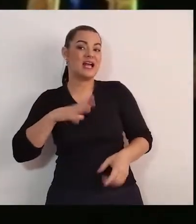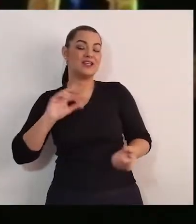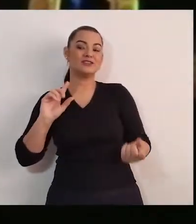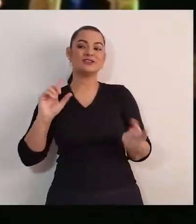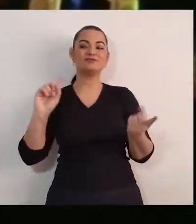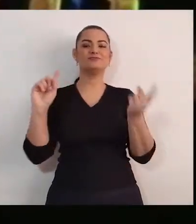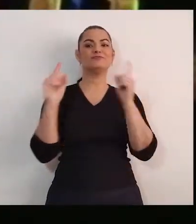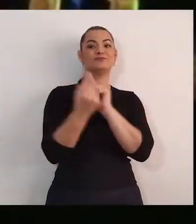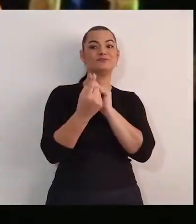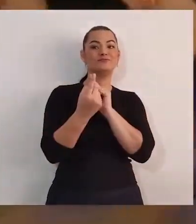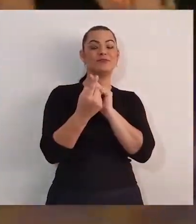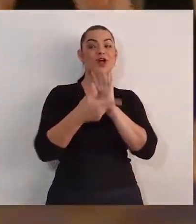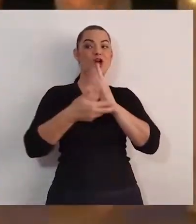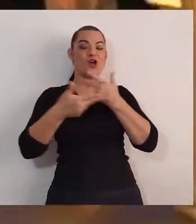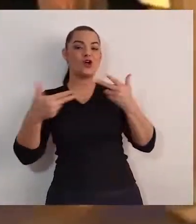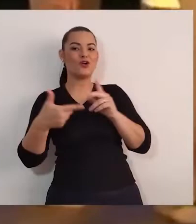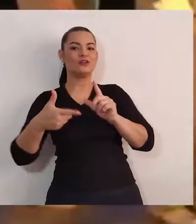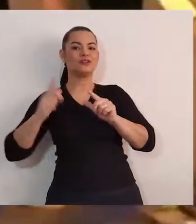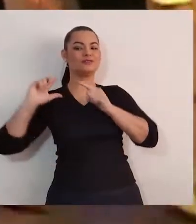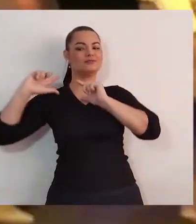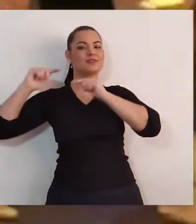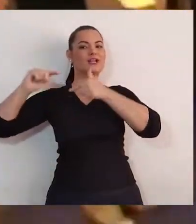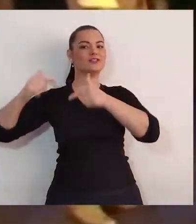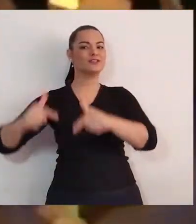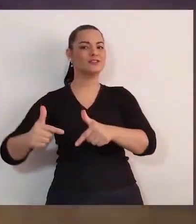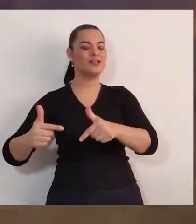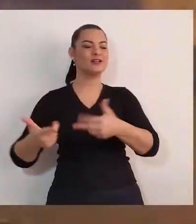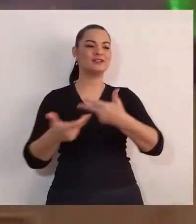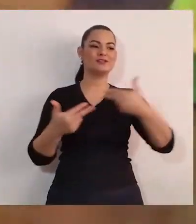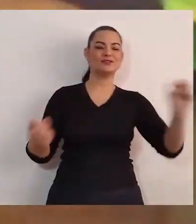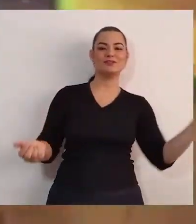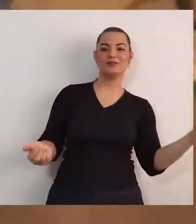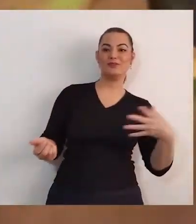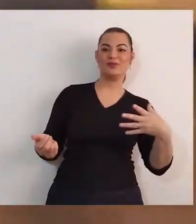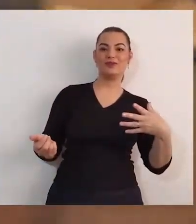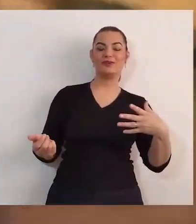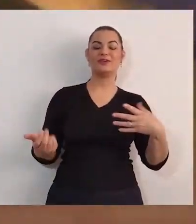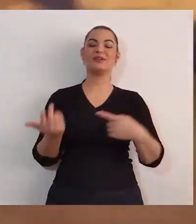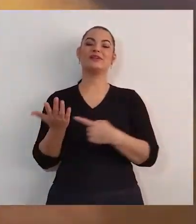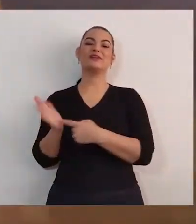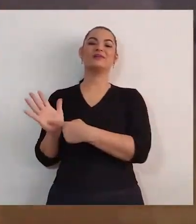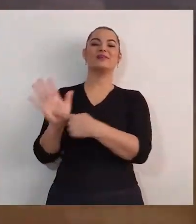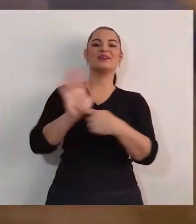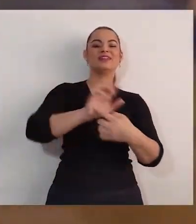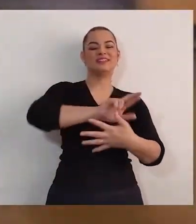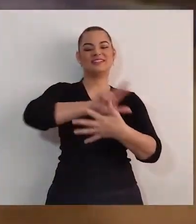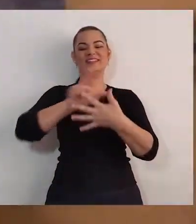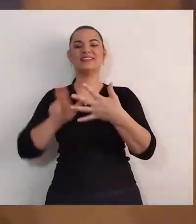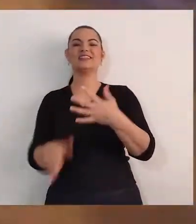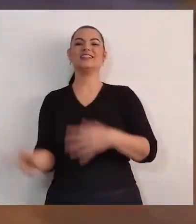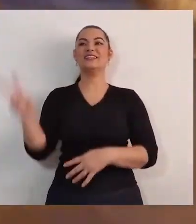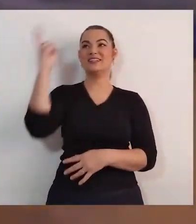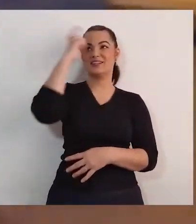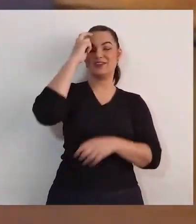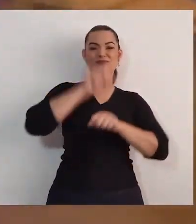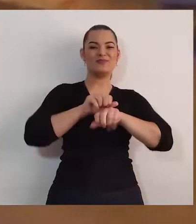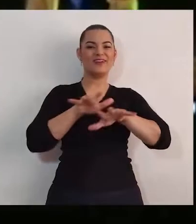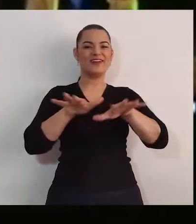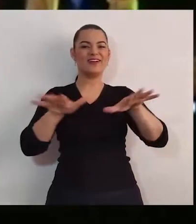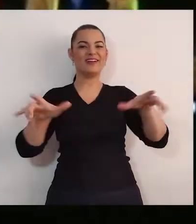tradicional e o moderno, projetando a diversidade cultural como toda grande